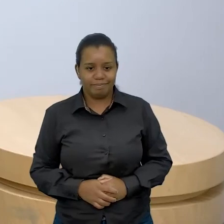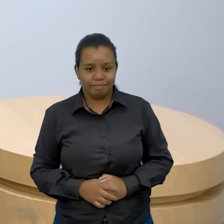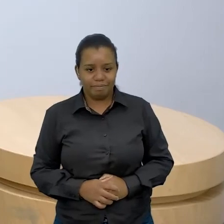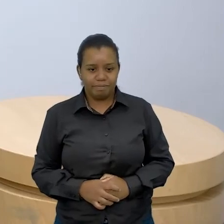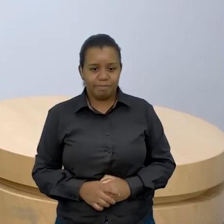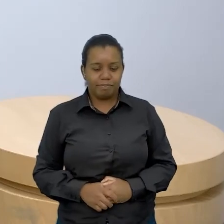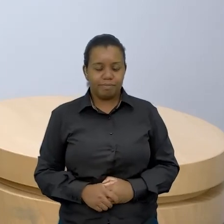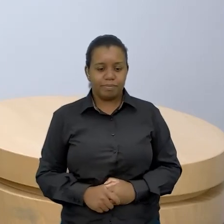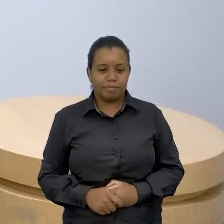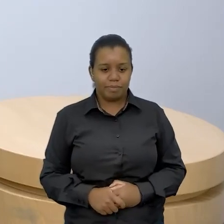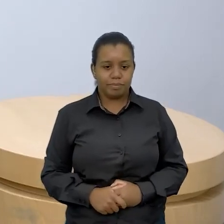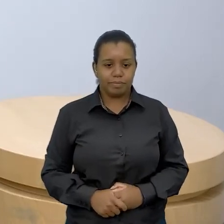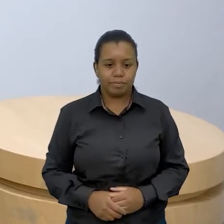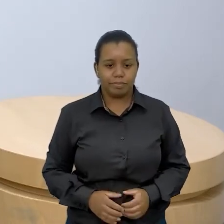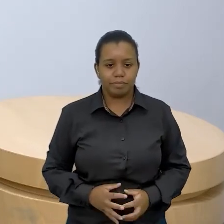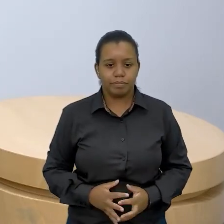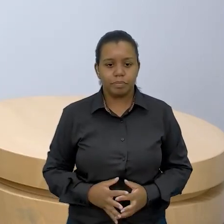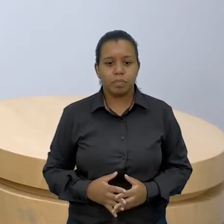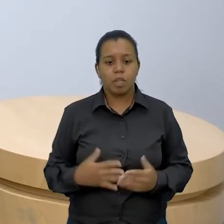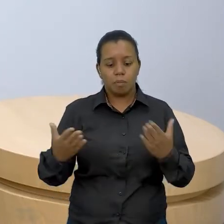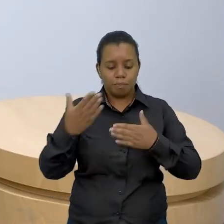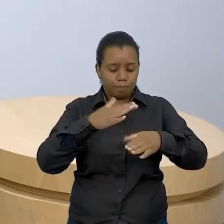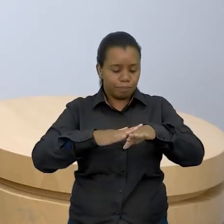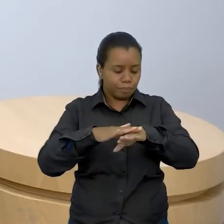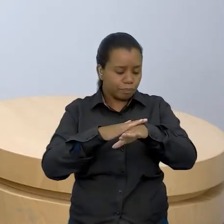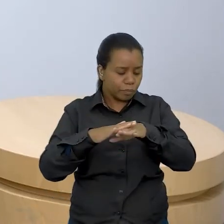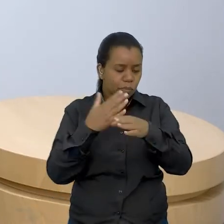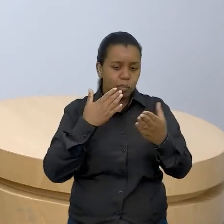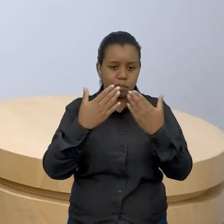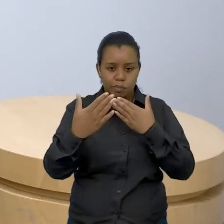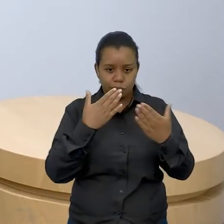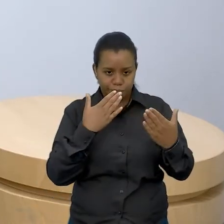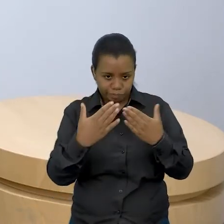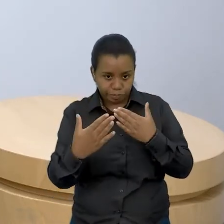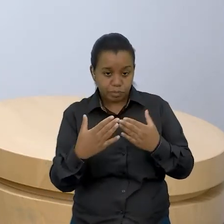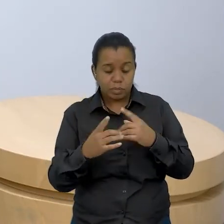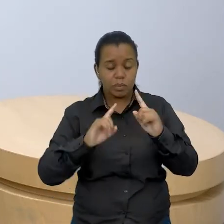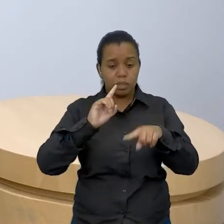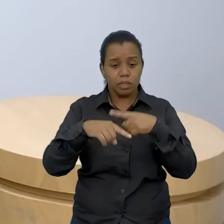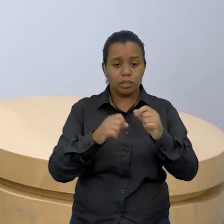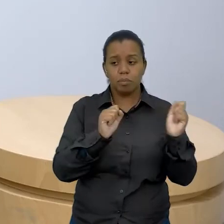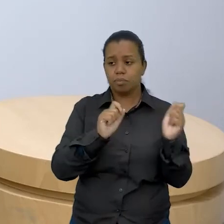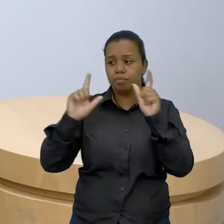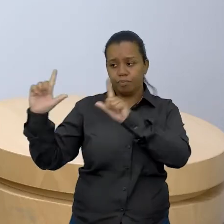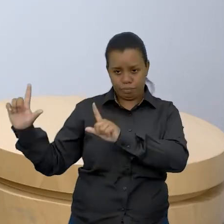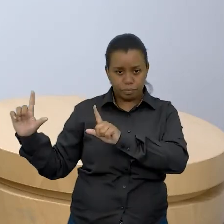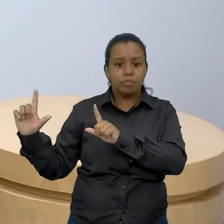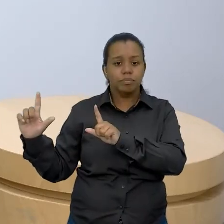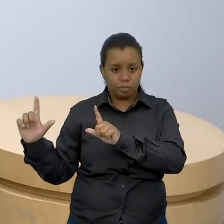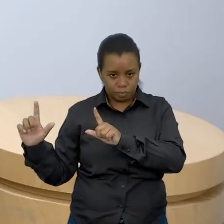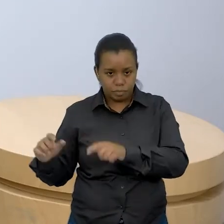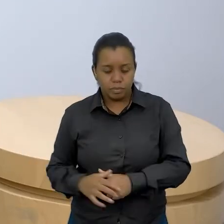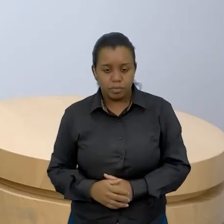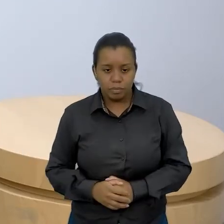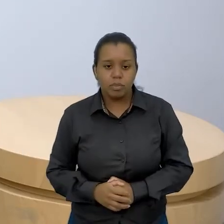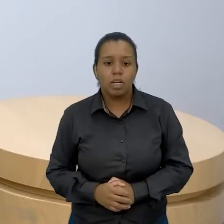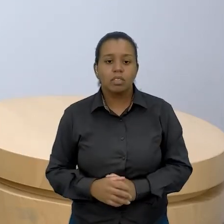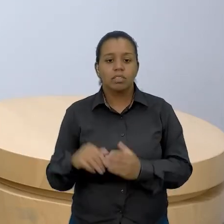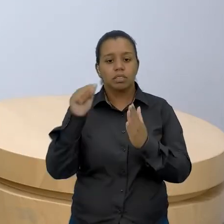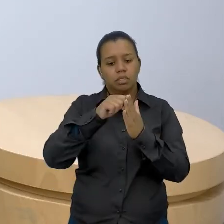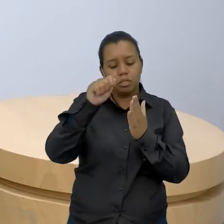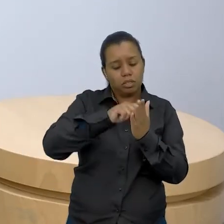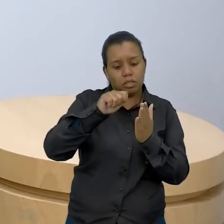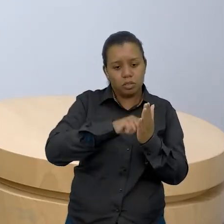Voltamos aqui. Então vamos só fazer alguns comentários e daqui a pouco a gente volta aos nossos slides, porque eu escrevi algumas coisas que eu vou deixar para o material de vocês aí